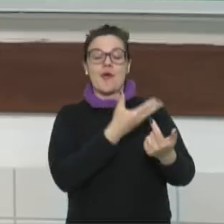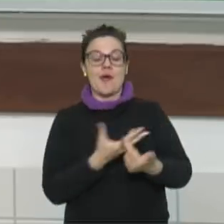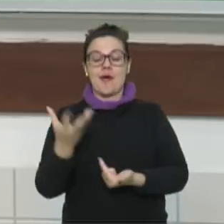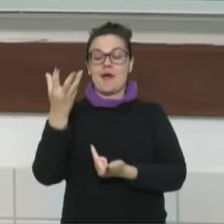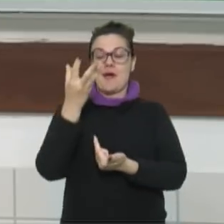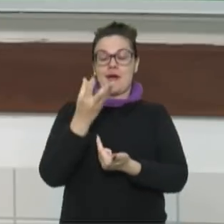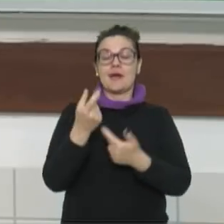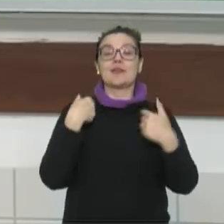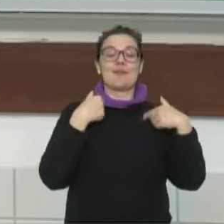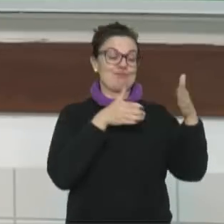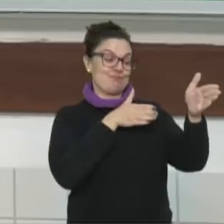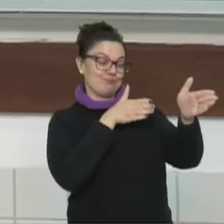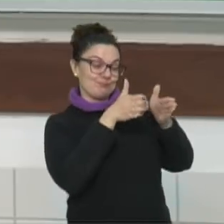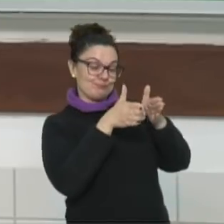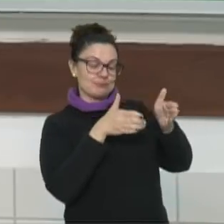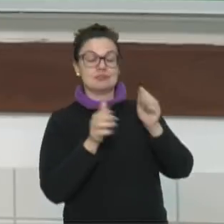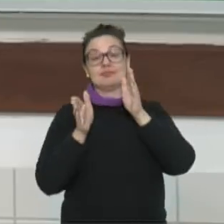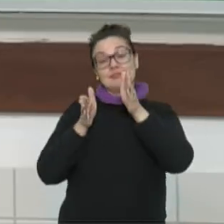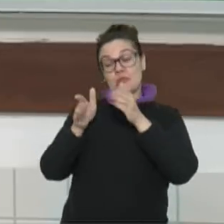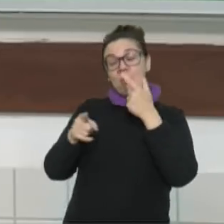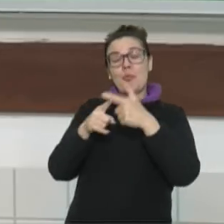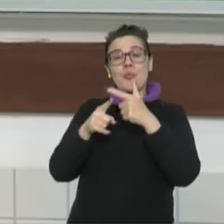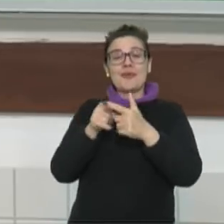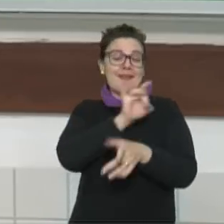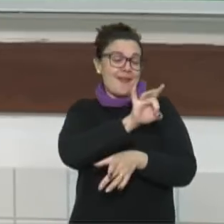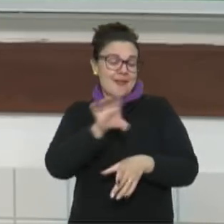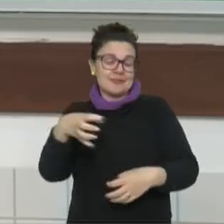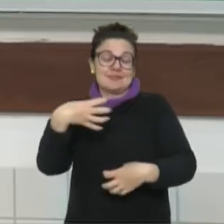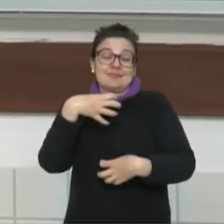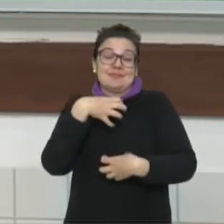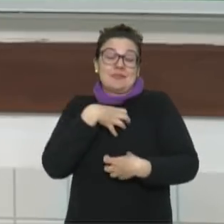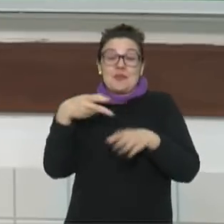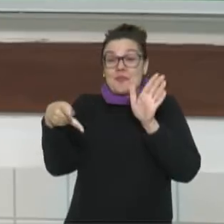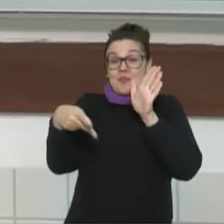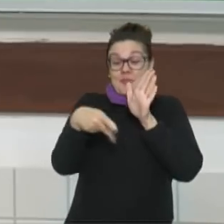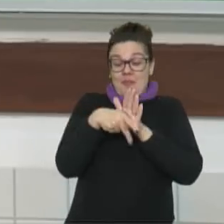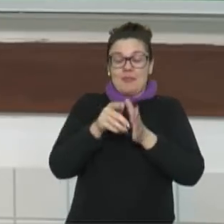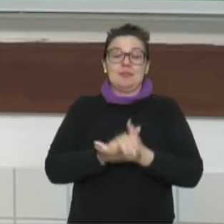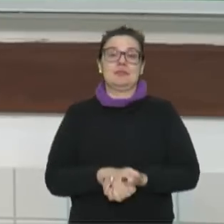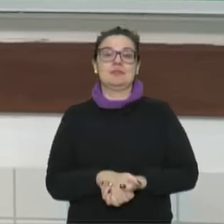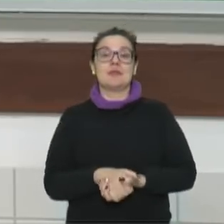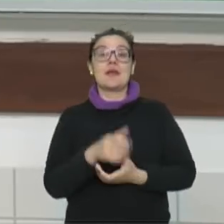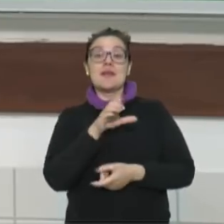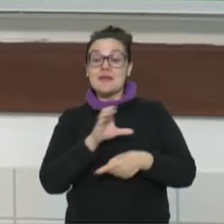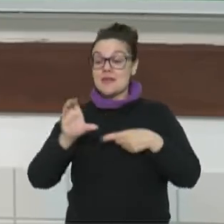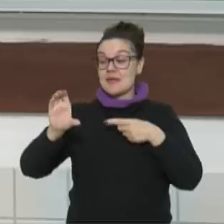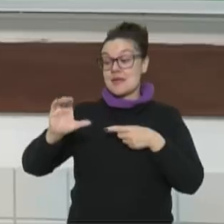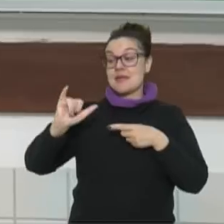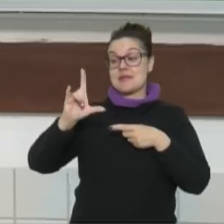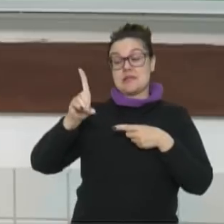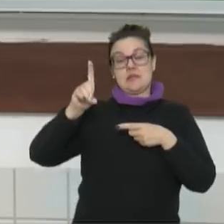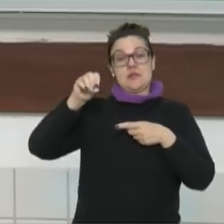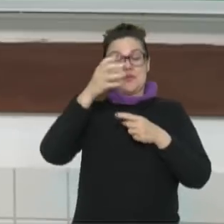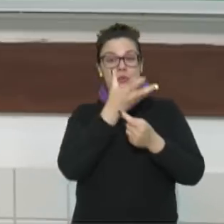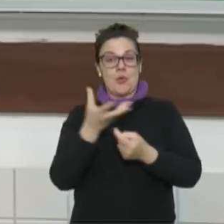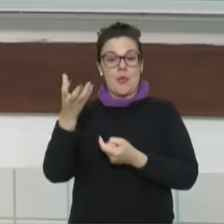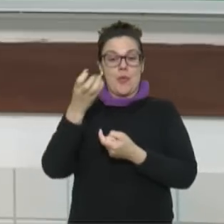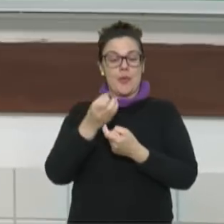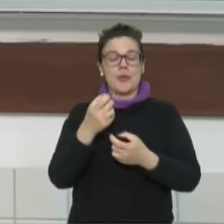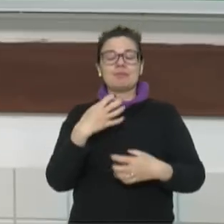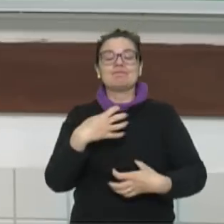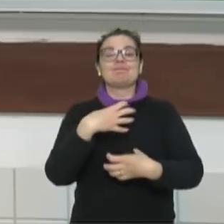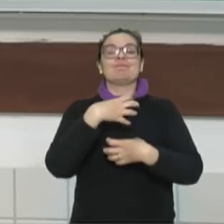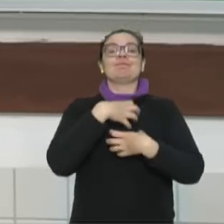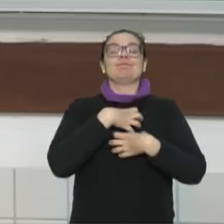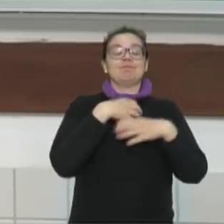é efêmera, porque cada um sente da sua maneira, do seu jeitinho, né? E o Cildo, ele trouxe o quê? O sentir e o